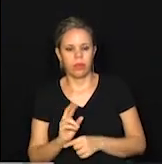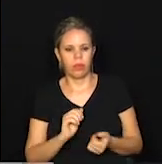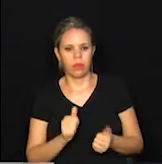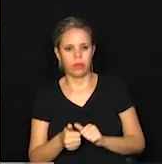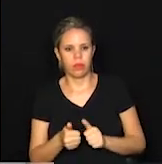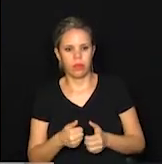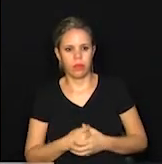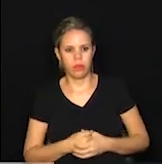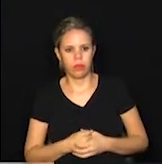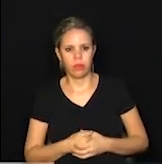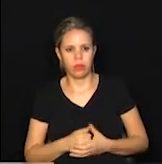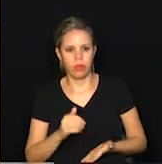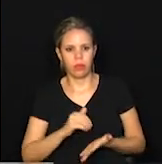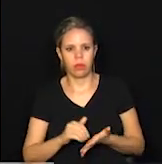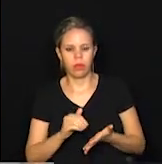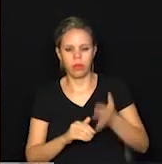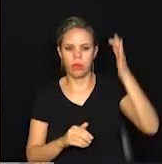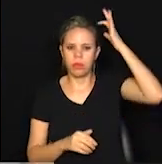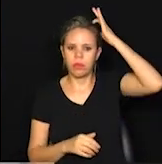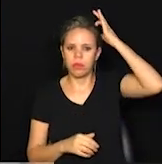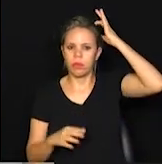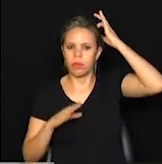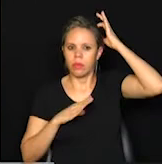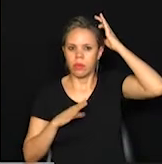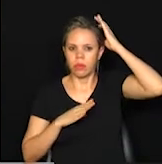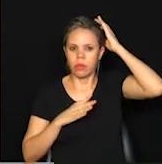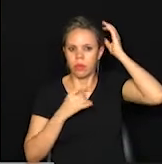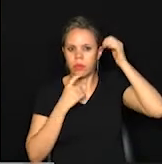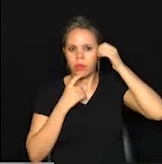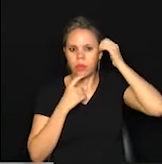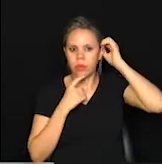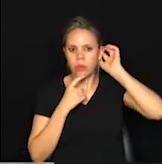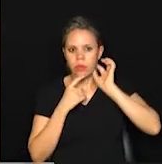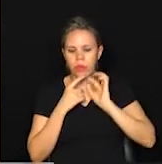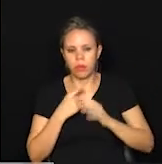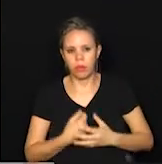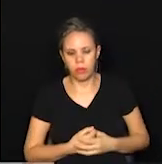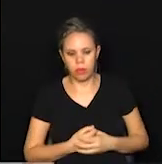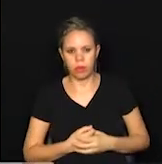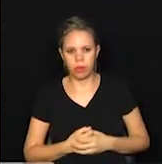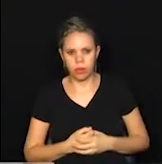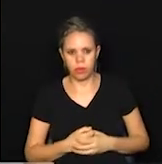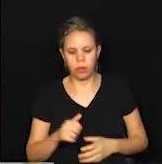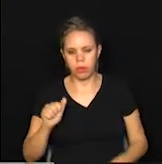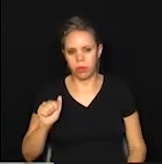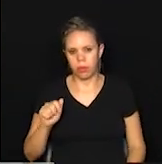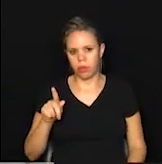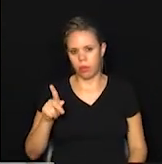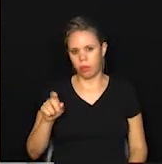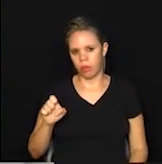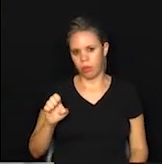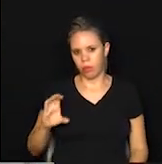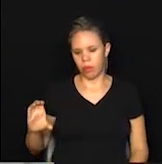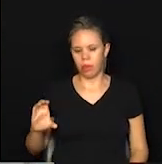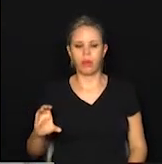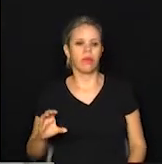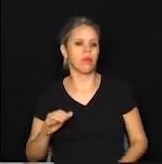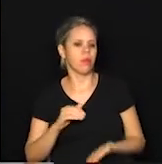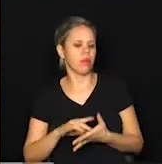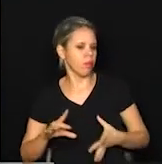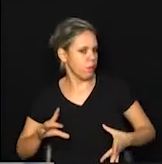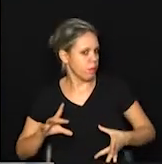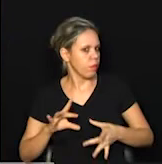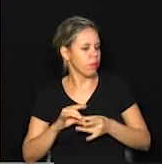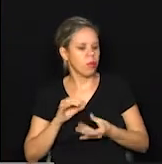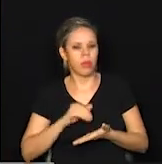esporte da Secretaria e na nossa cidade de Campinas. A PESEC, uma parceira da Secretaria, só